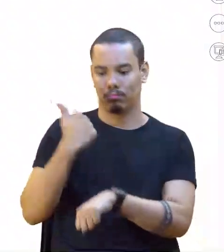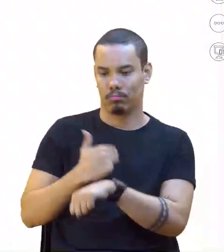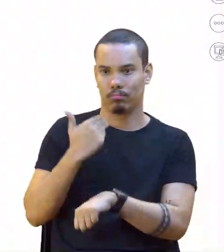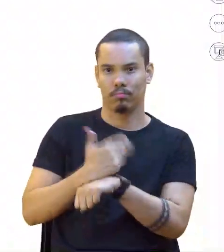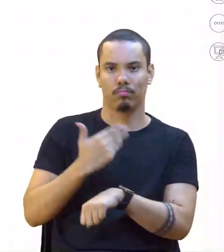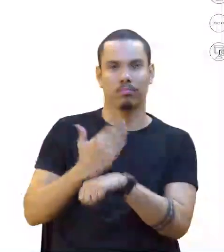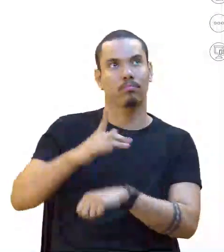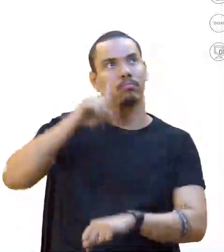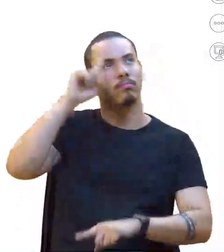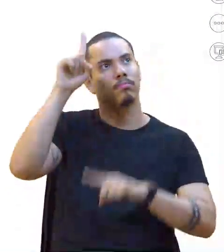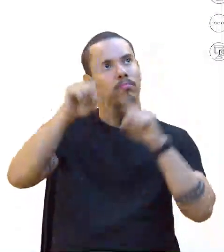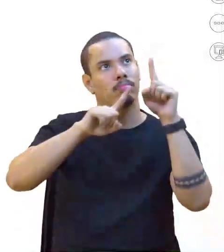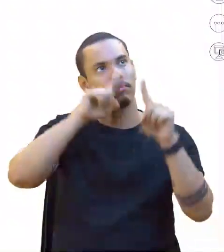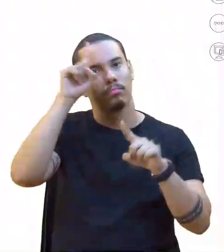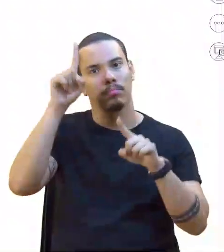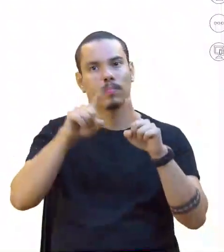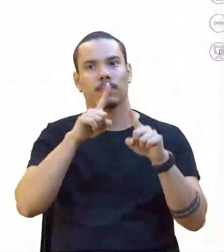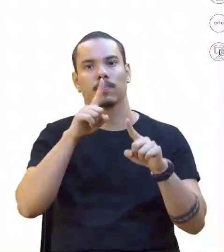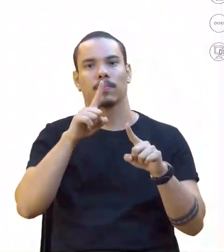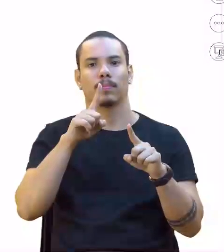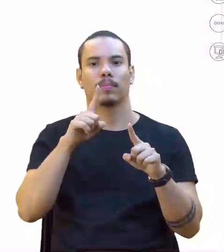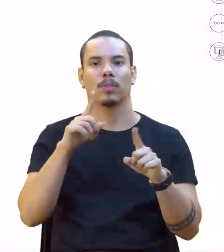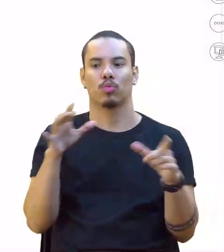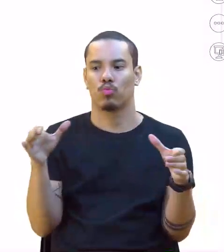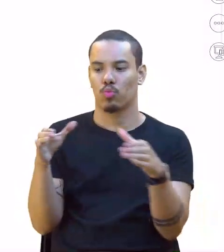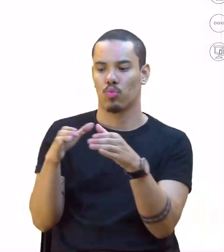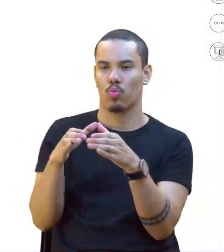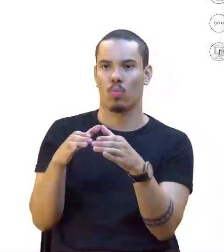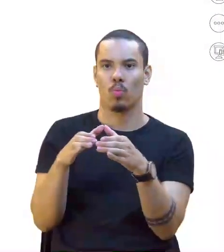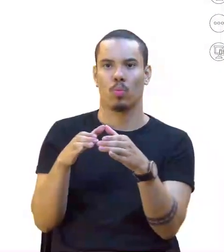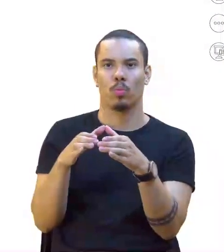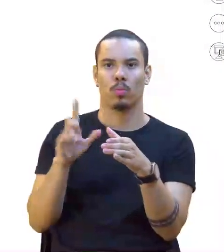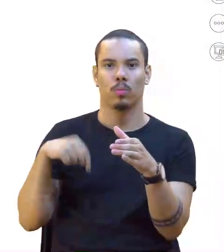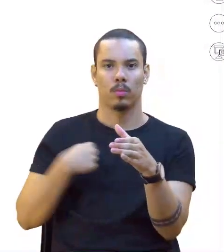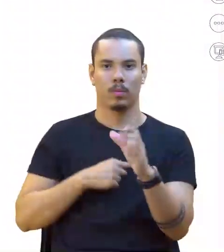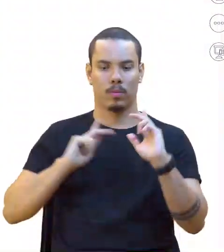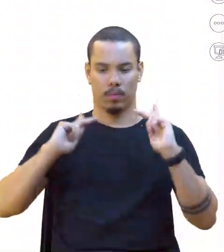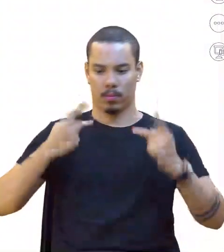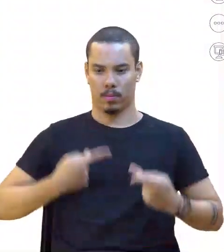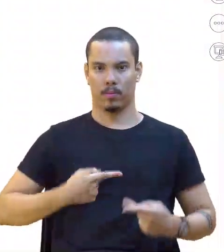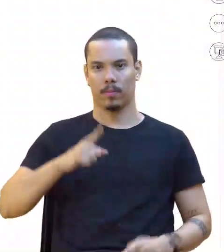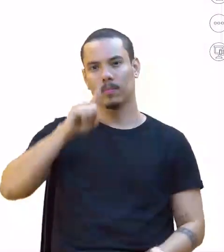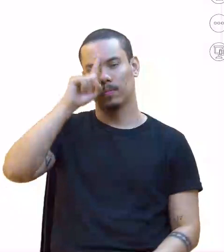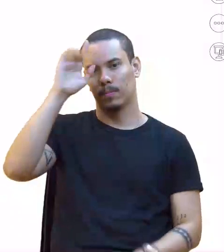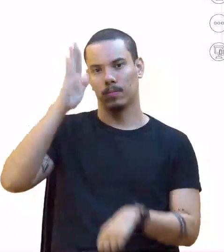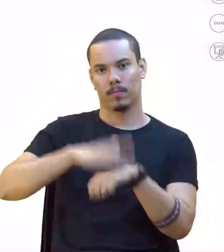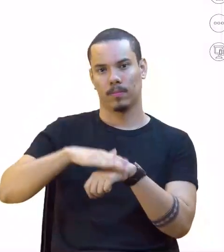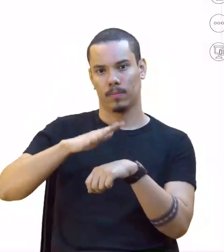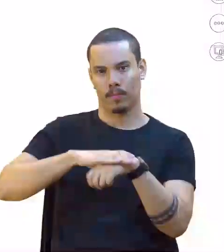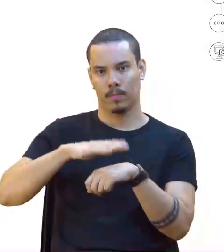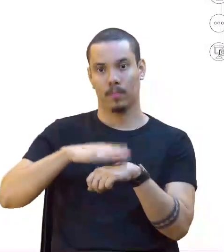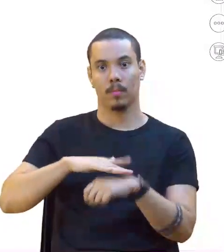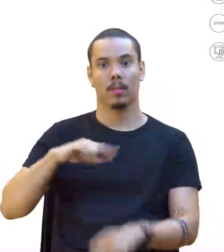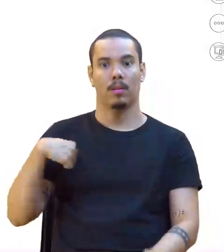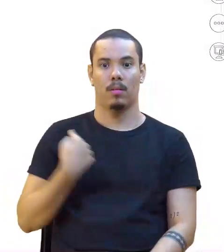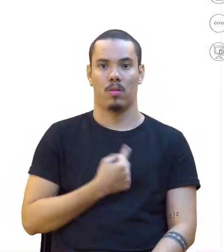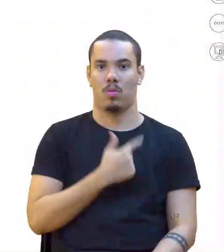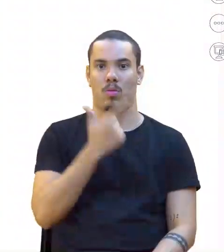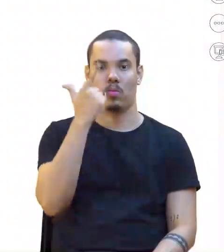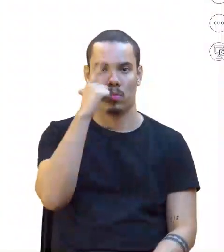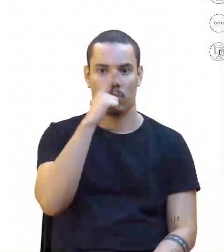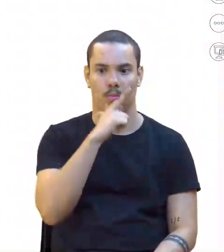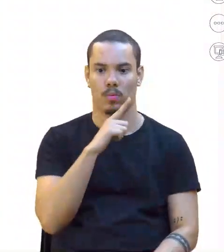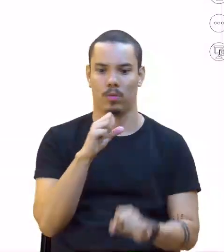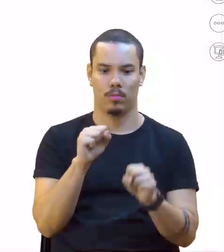cria, né? São essas teias que o homem, ele cria para ele mesmo andar por